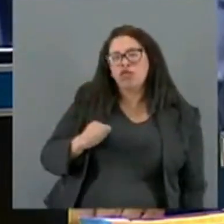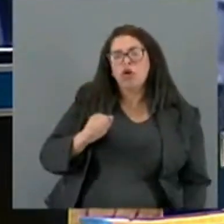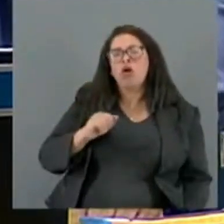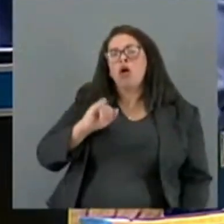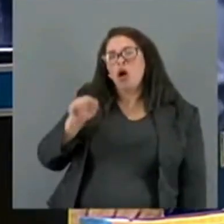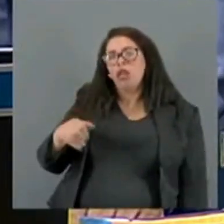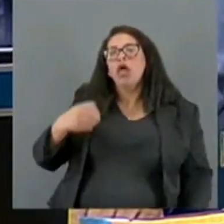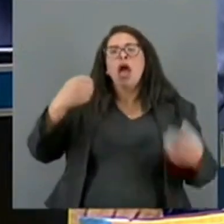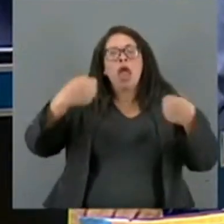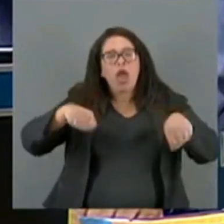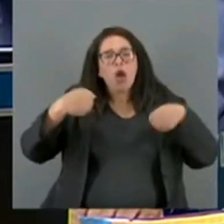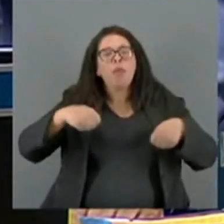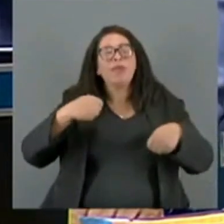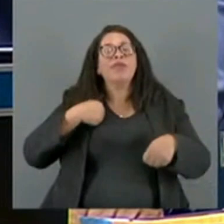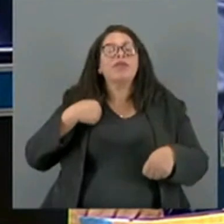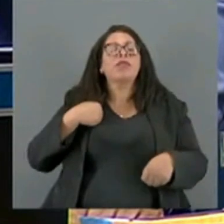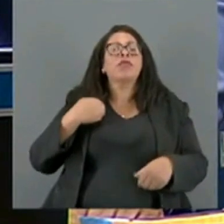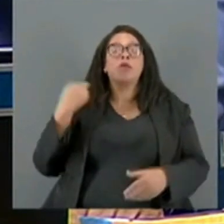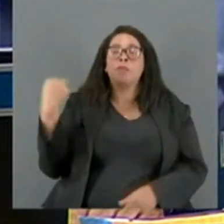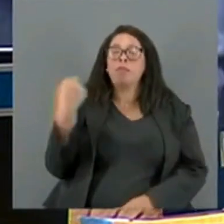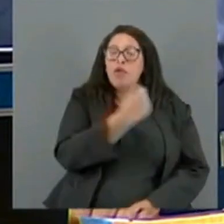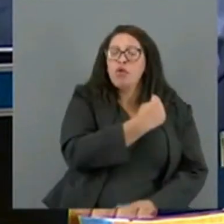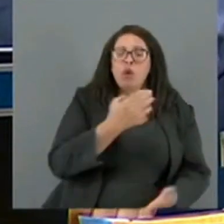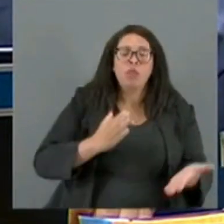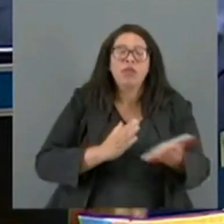aprovo desta respeitável comissão,